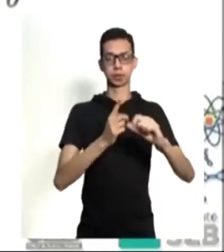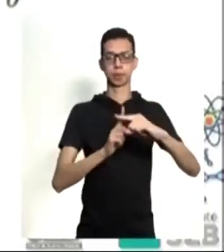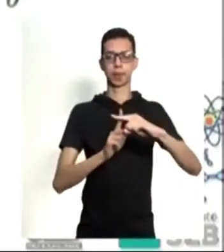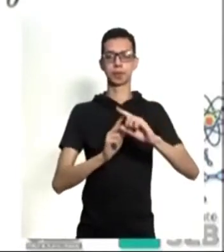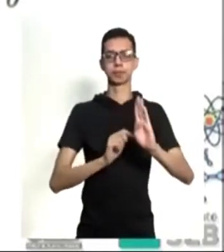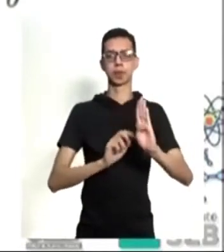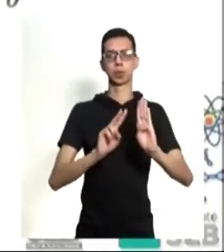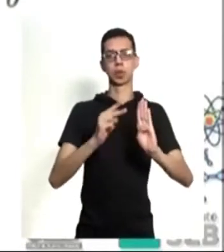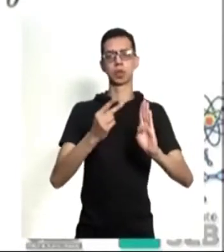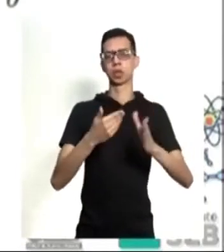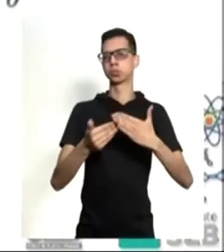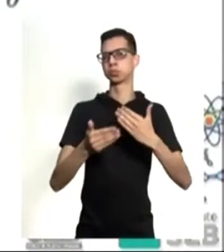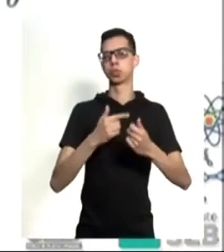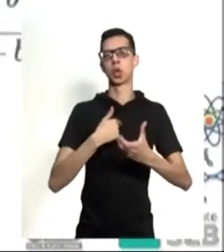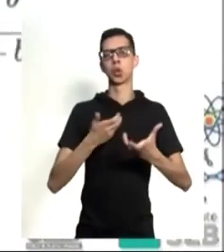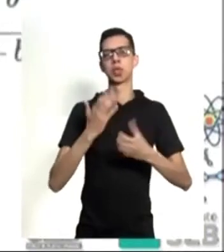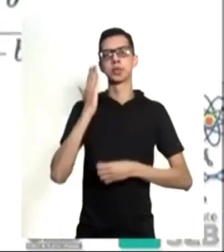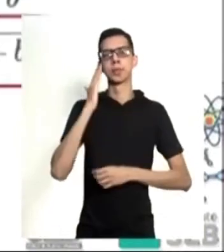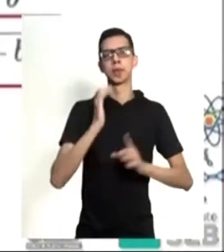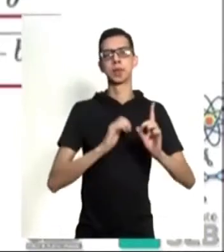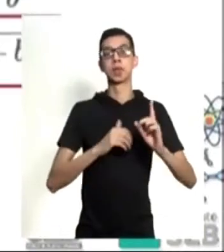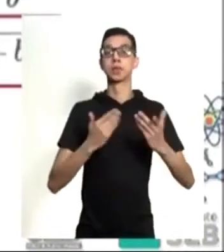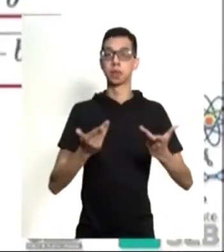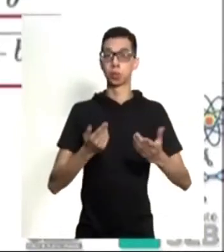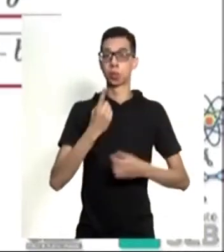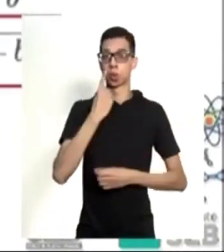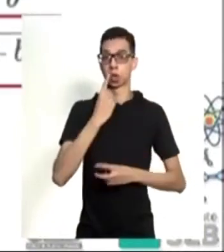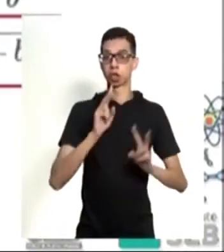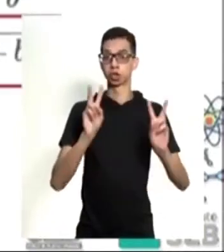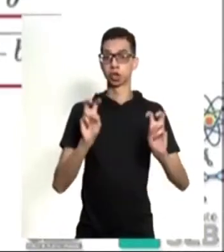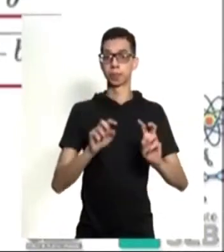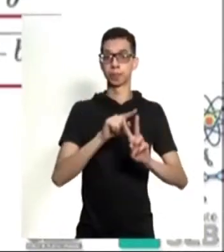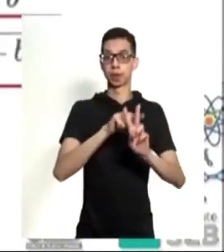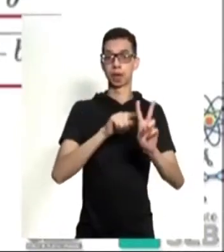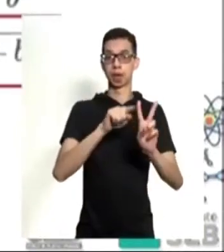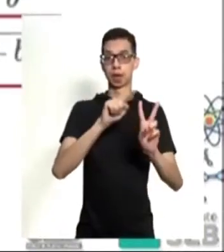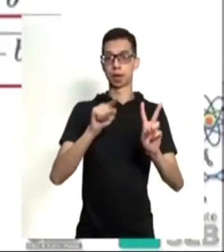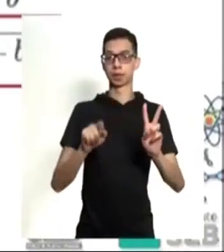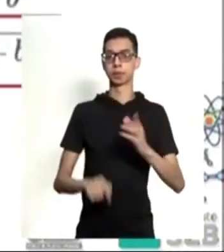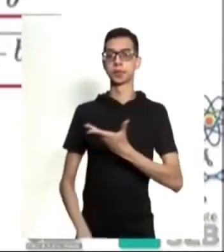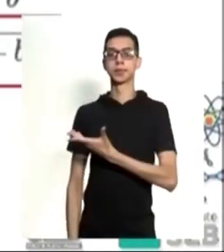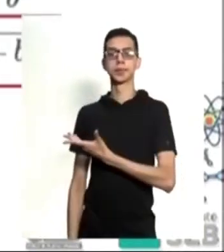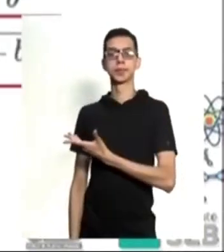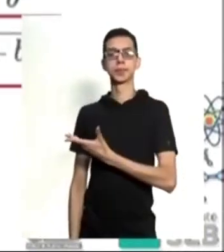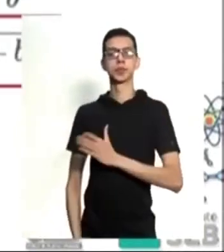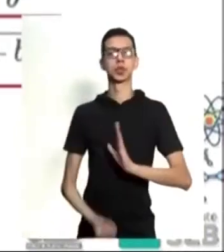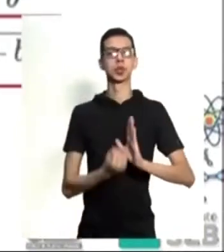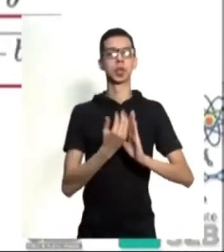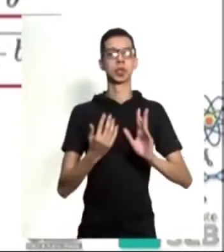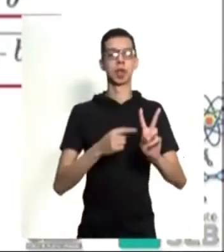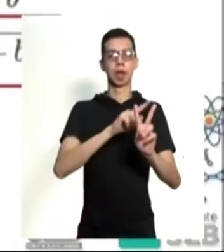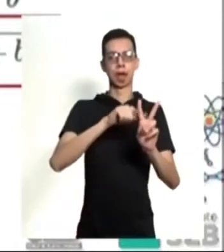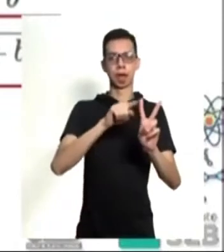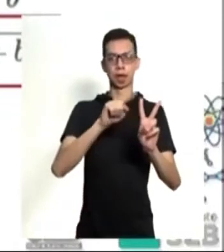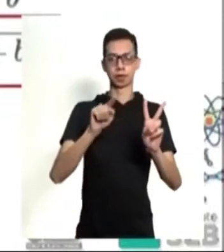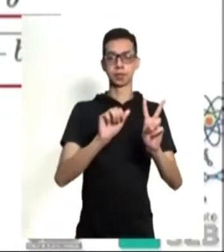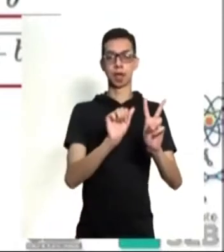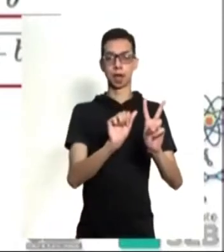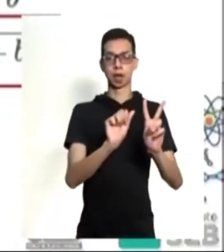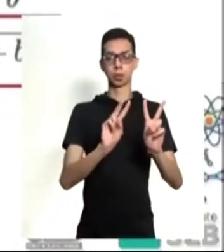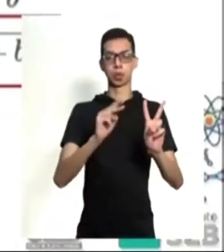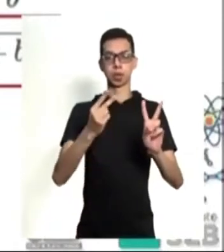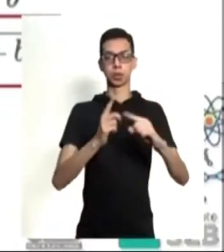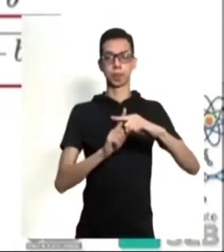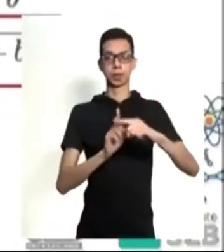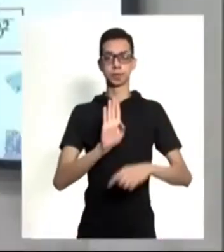me interessa o valor do D. Então extrai a raiz. Extraindo a raiz, a diagonal da face é raiz quadrada de A quadrado mais